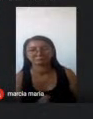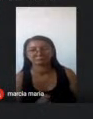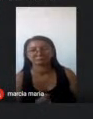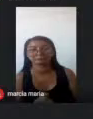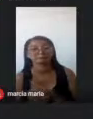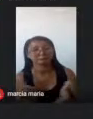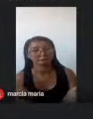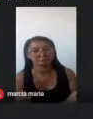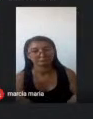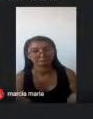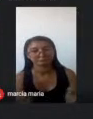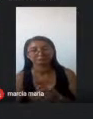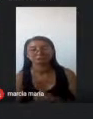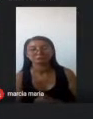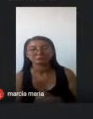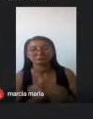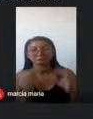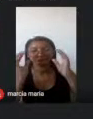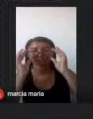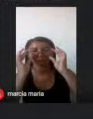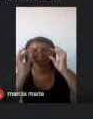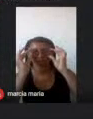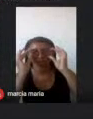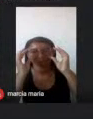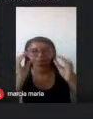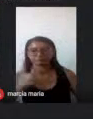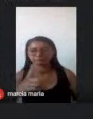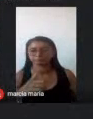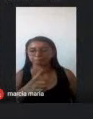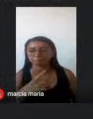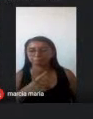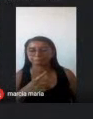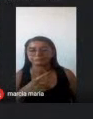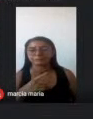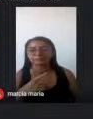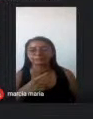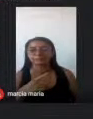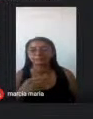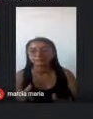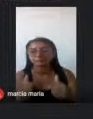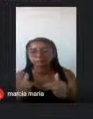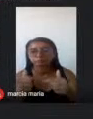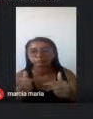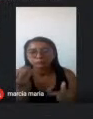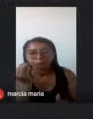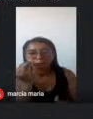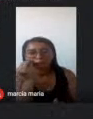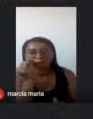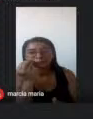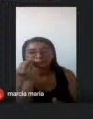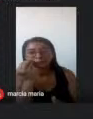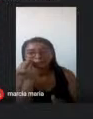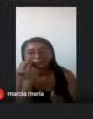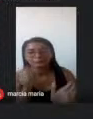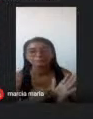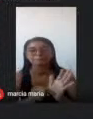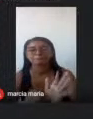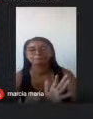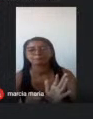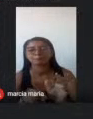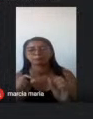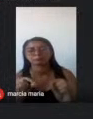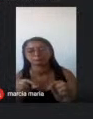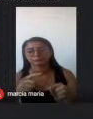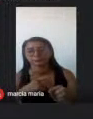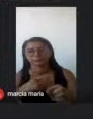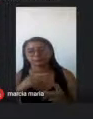isso. É justamente isso que a gente tenta trazer quando eu for falar da questão das ISTs sintomáticas e assintomáticas, a gente